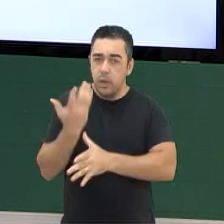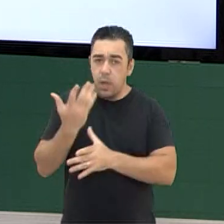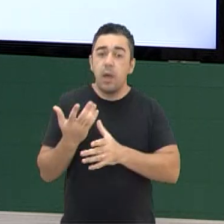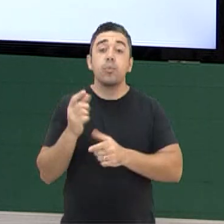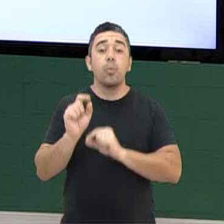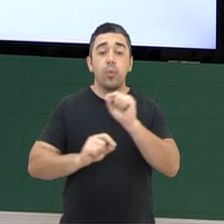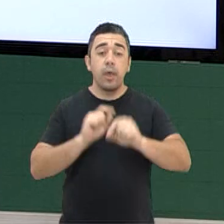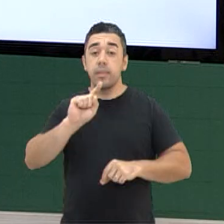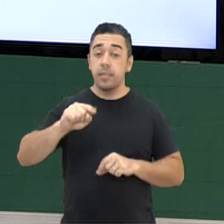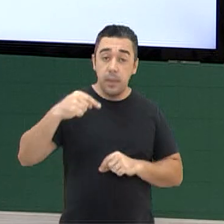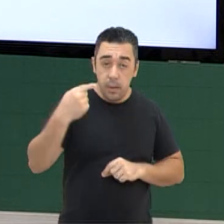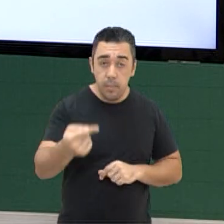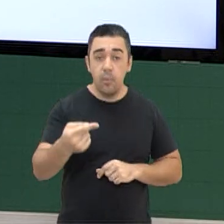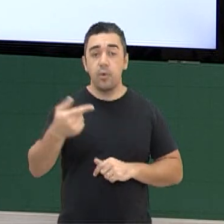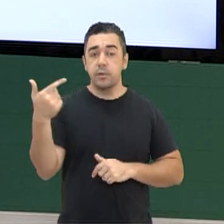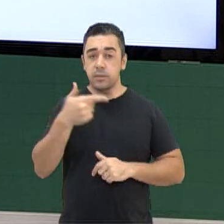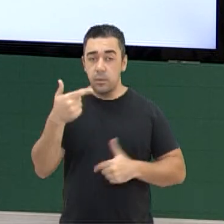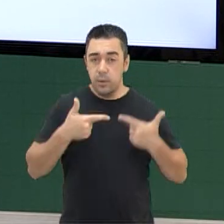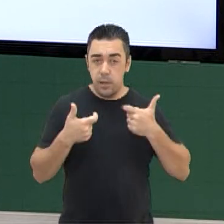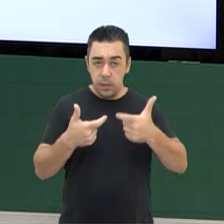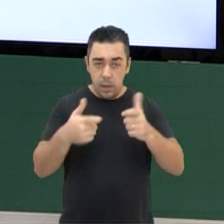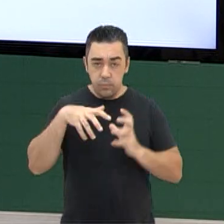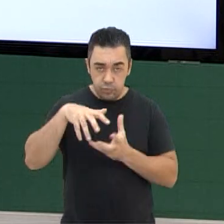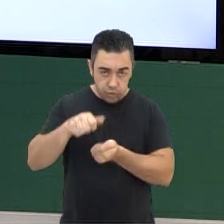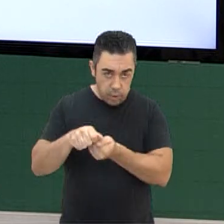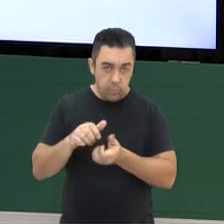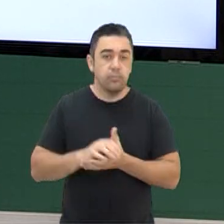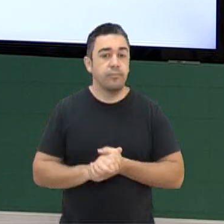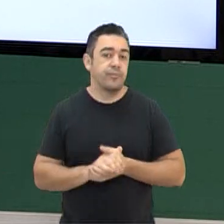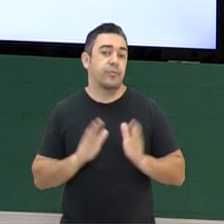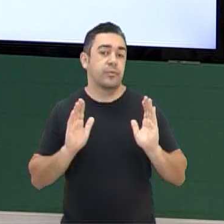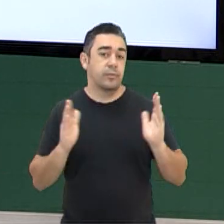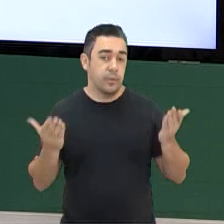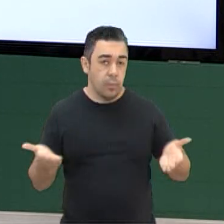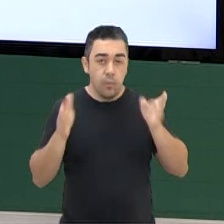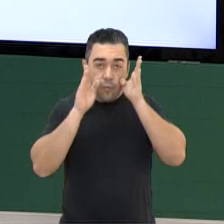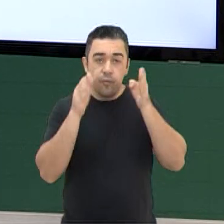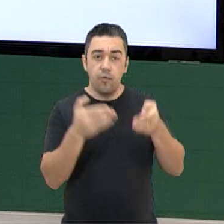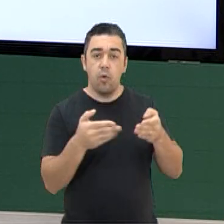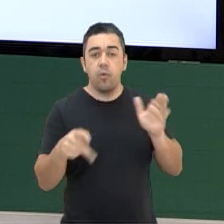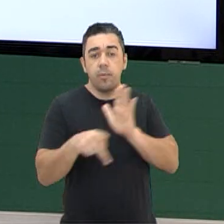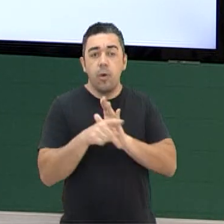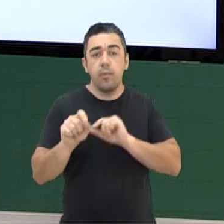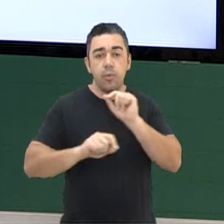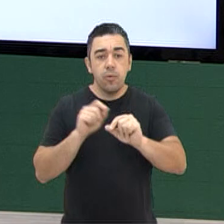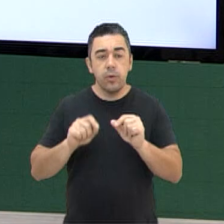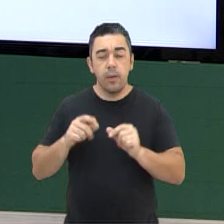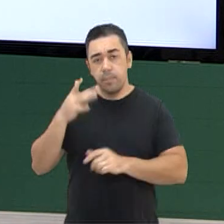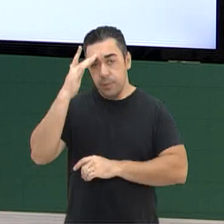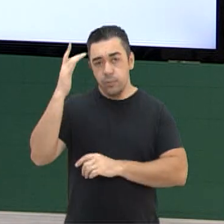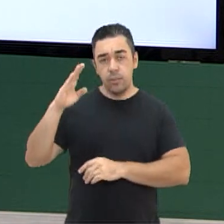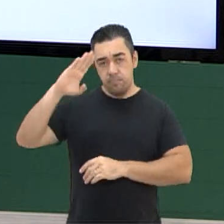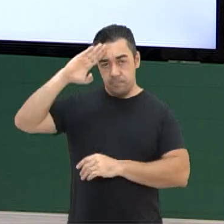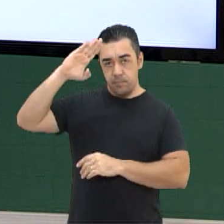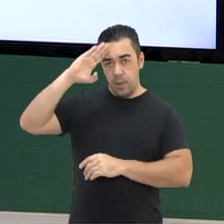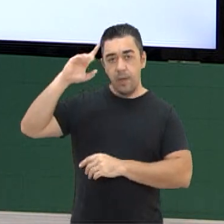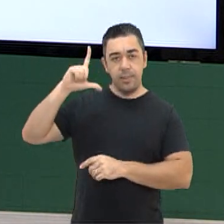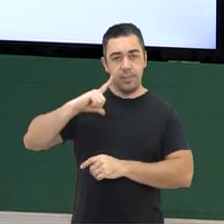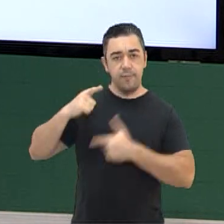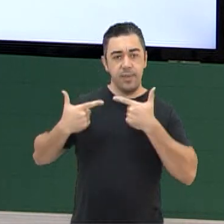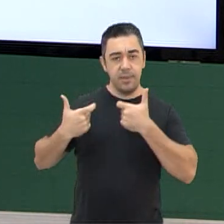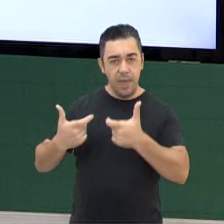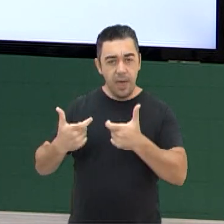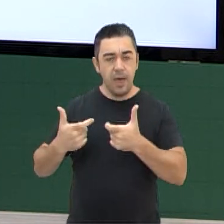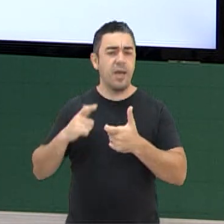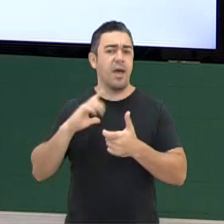criado após o fim da Segunda Guerra Mundial. Então, o foco era a socialização dos veteranos de guerra que sofreram